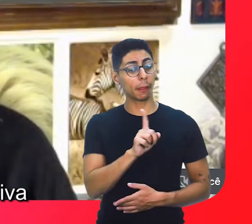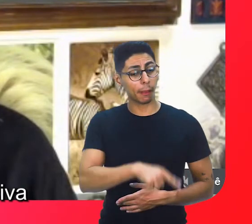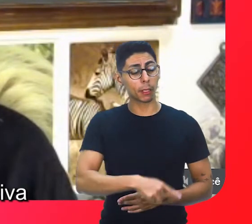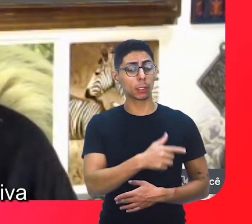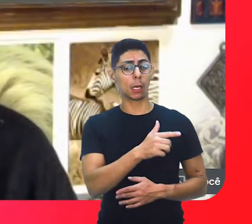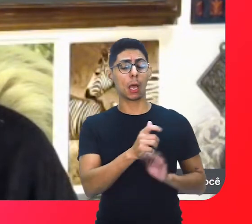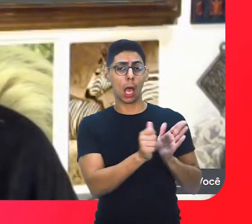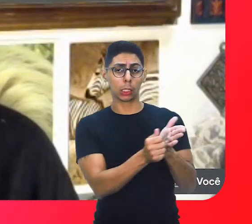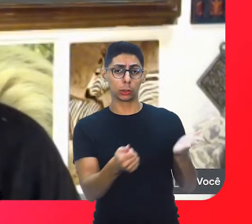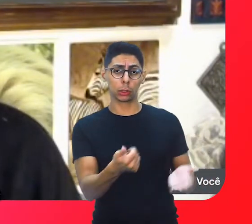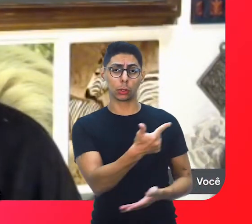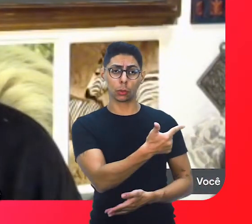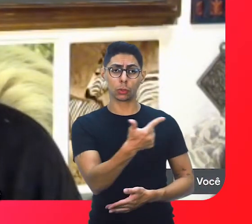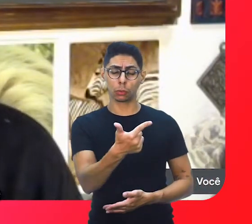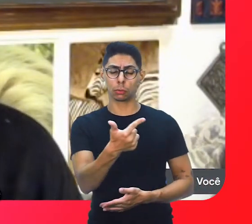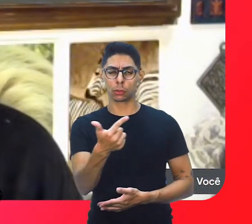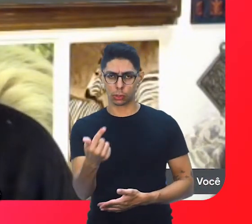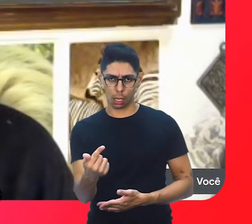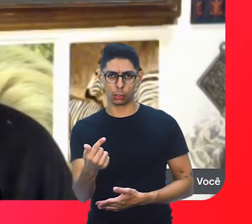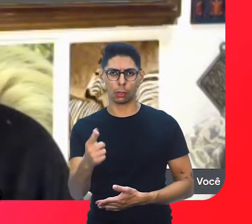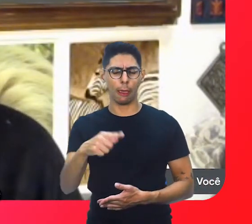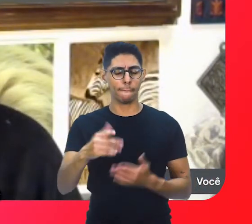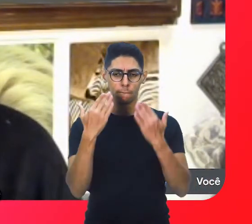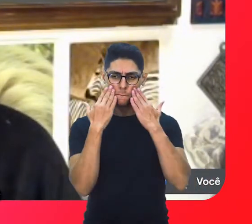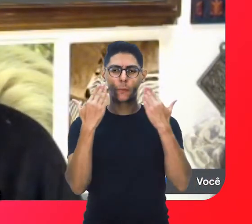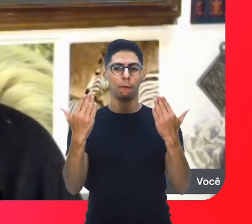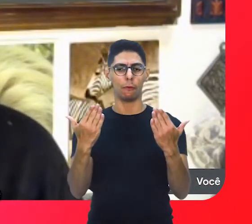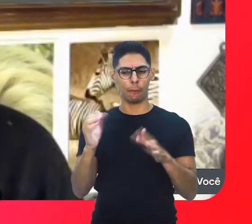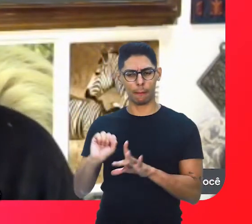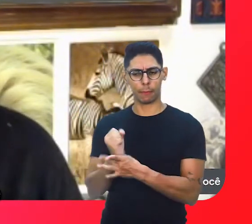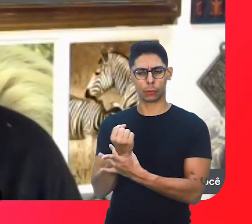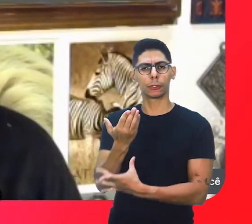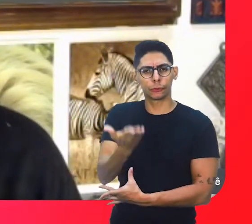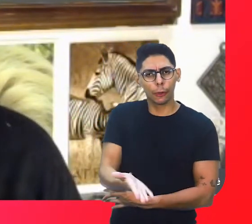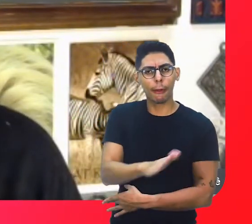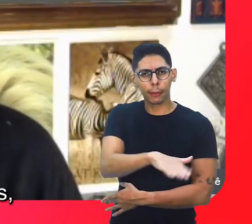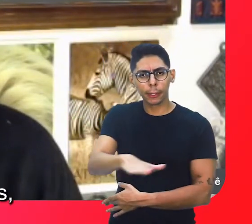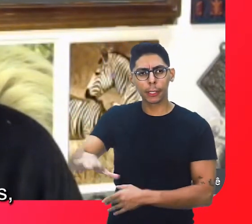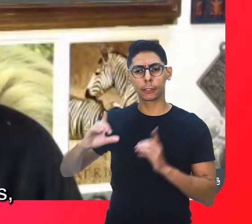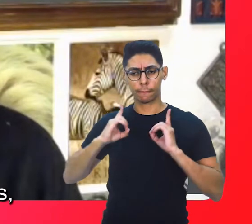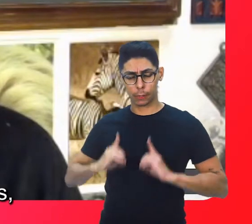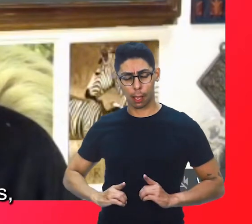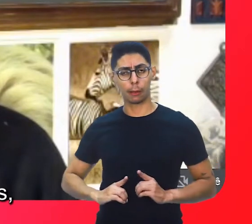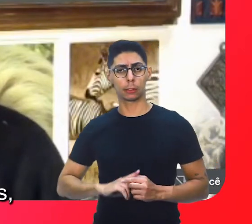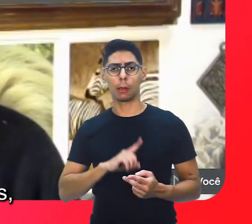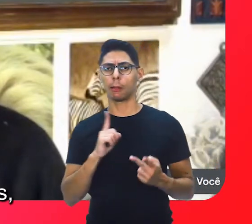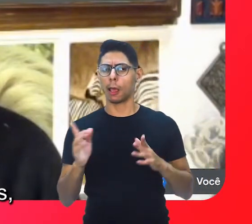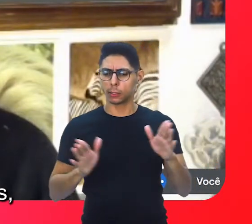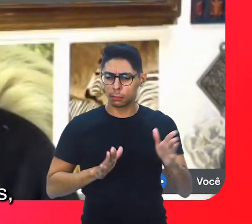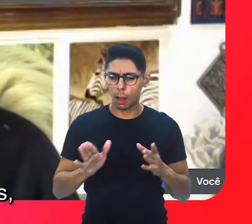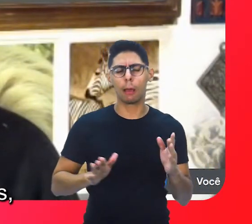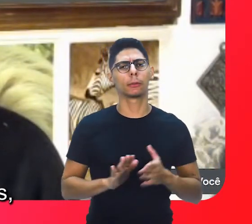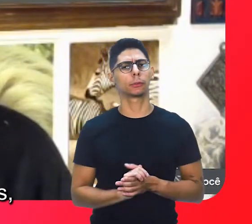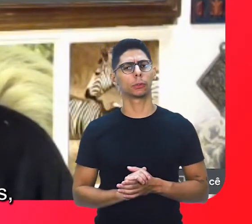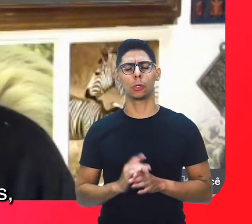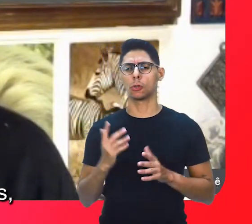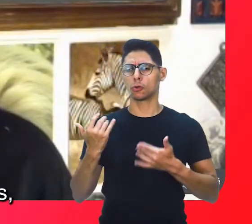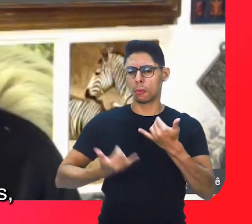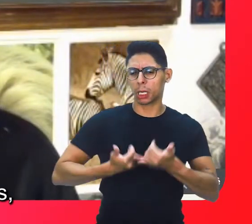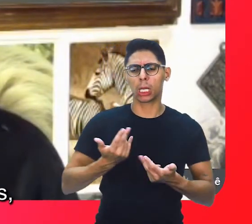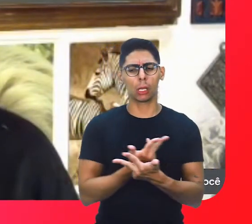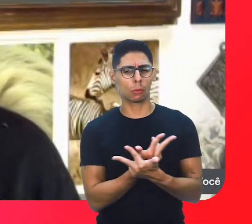educação inclusiva, é totalmente a favor da acessibilidade nos parques, nos brinquedos,